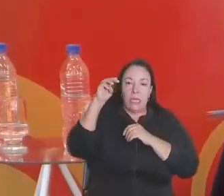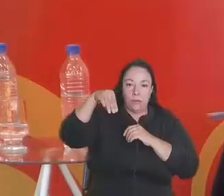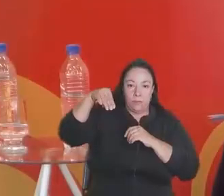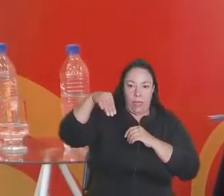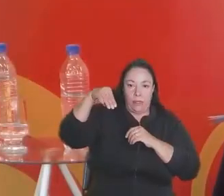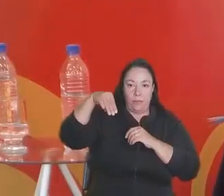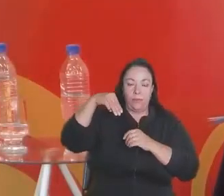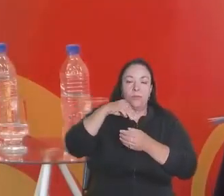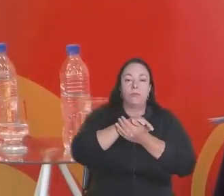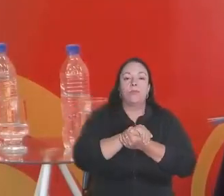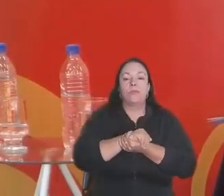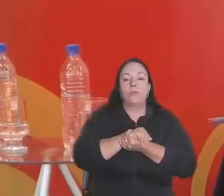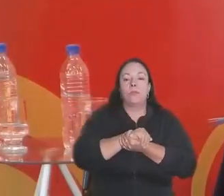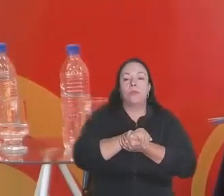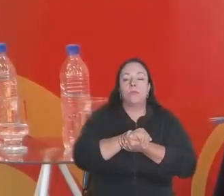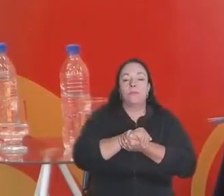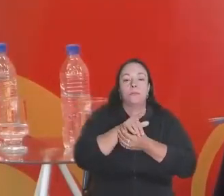viu, gente?